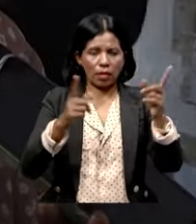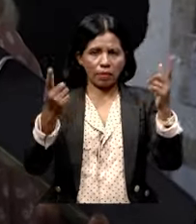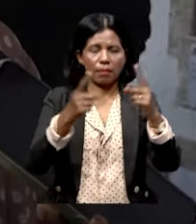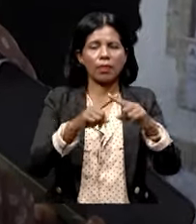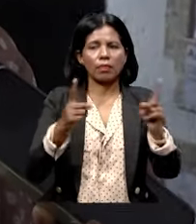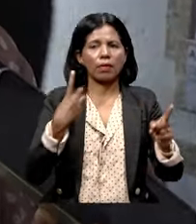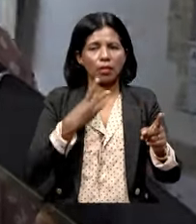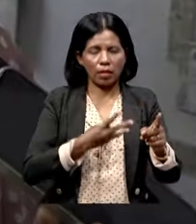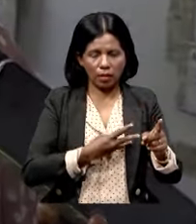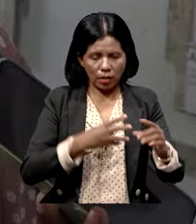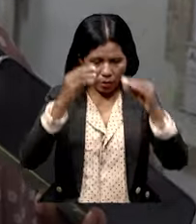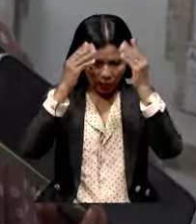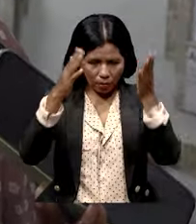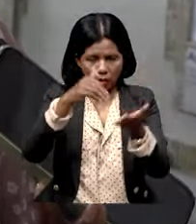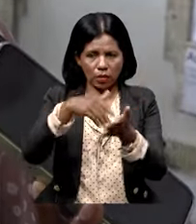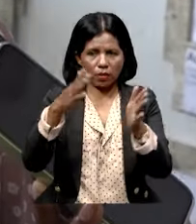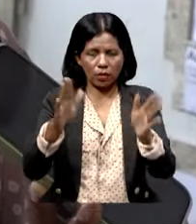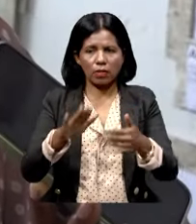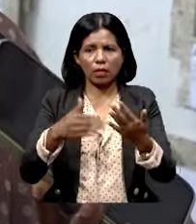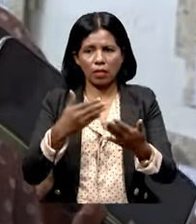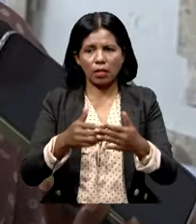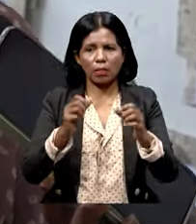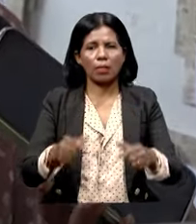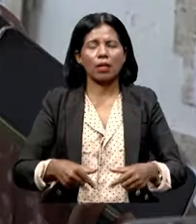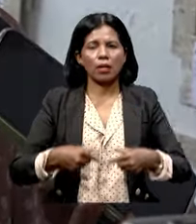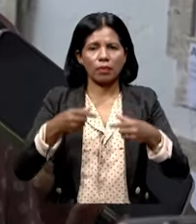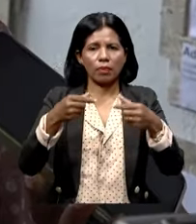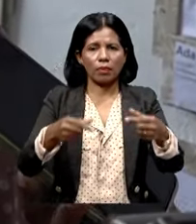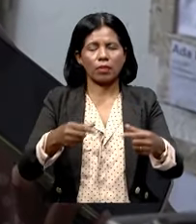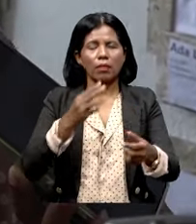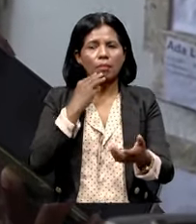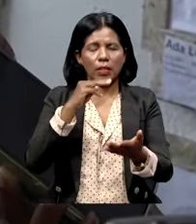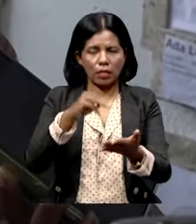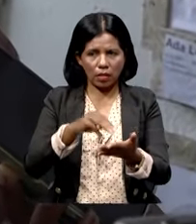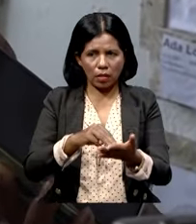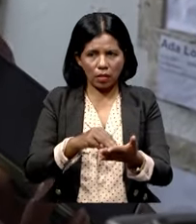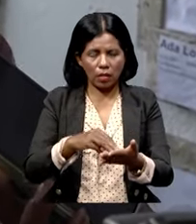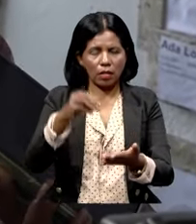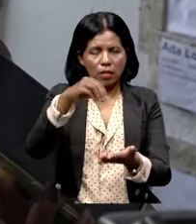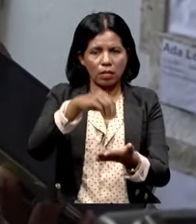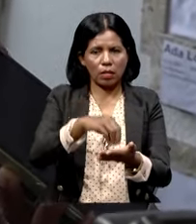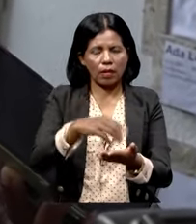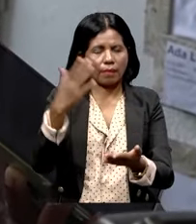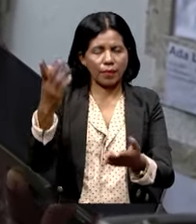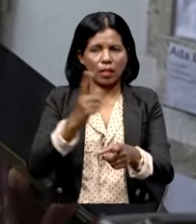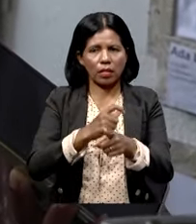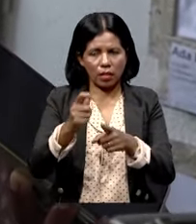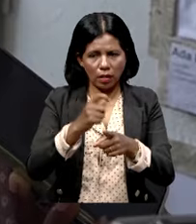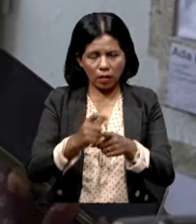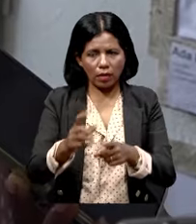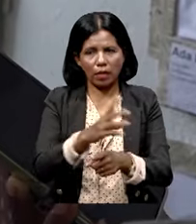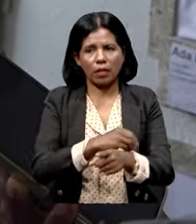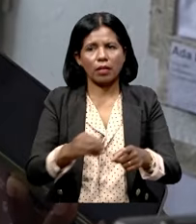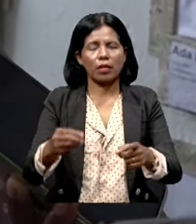e tem professores ou estudantes, Sira, pelo menos pelo foto, o Sira mensagem, né? A total e a prática.